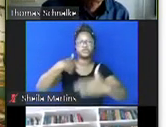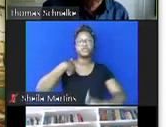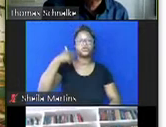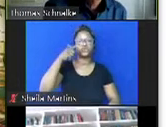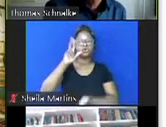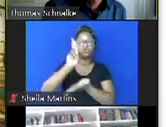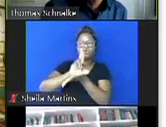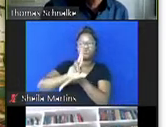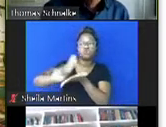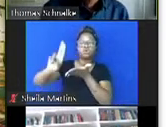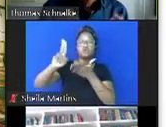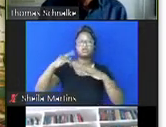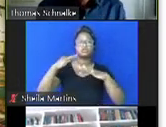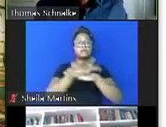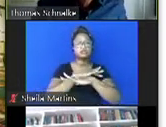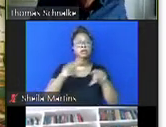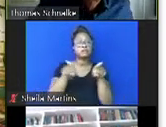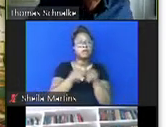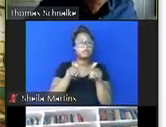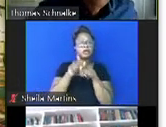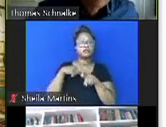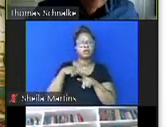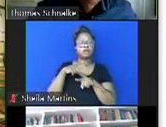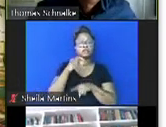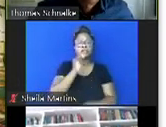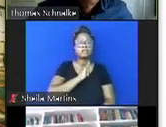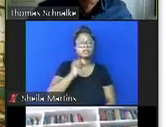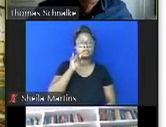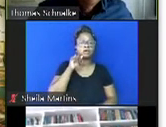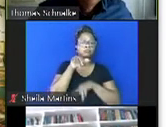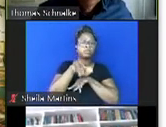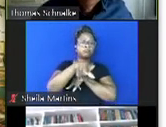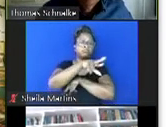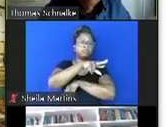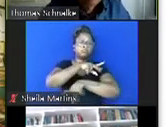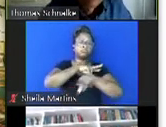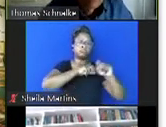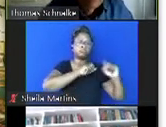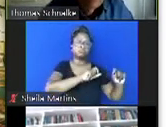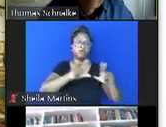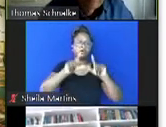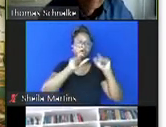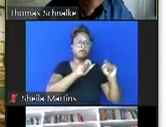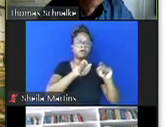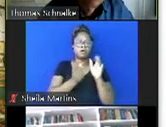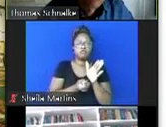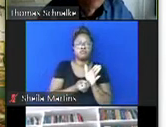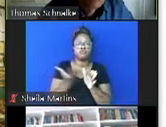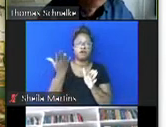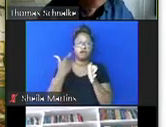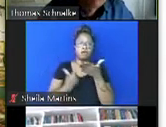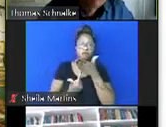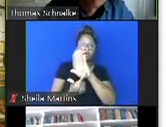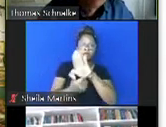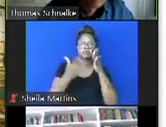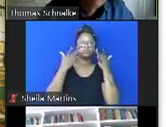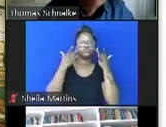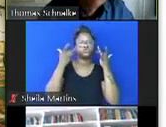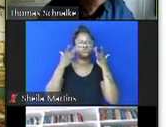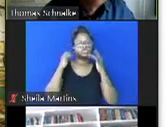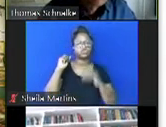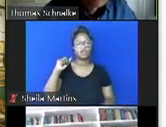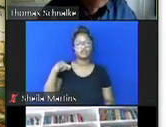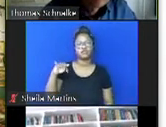grandes cidades. Nós temos diversos exemplos de imagens, de fotos, mostrando esses teatros anatômicos, onde